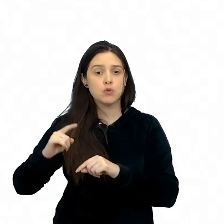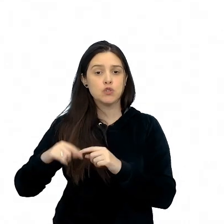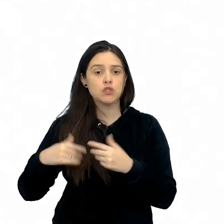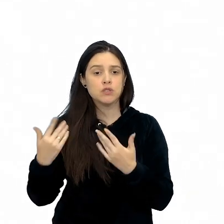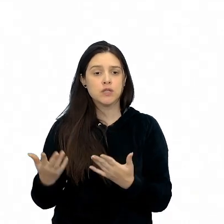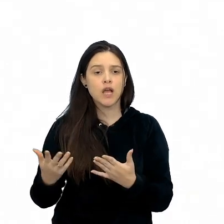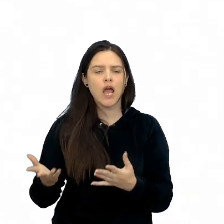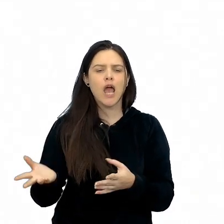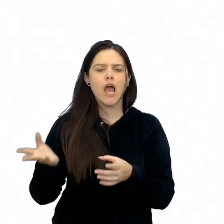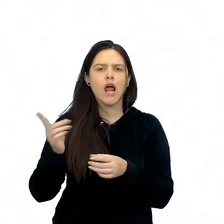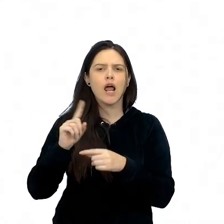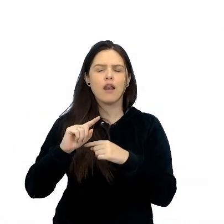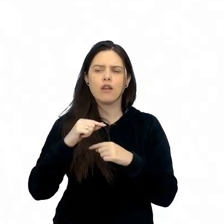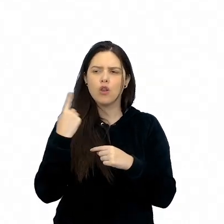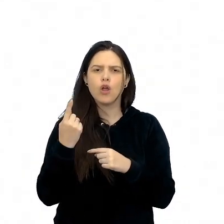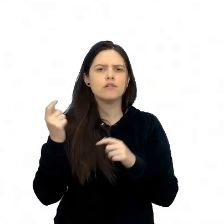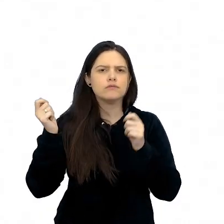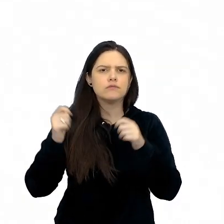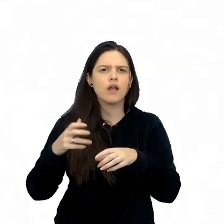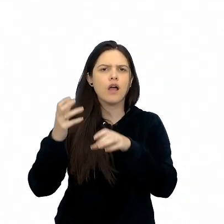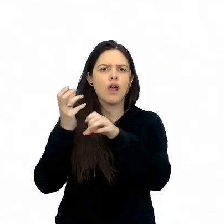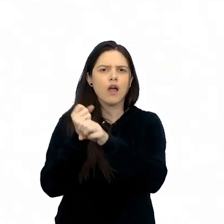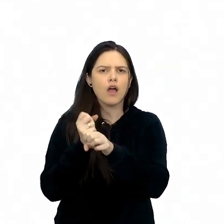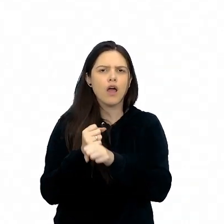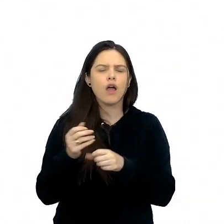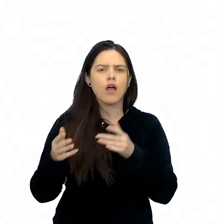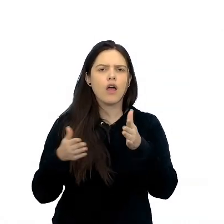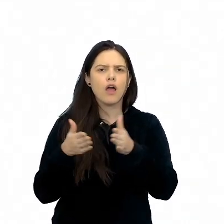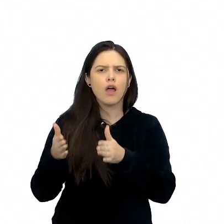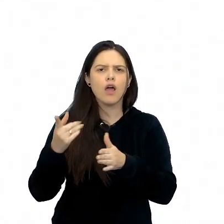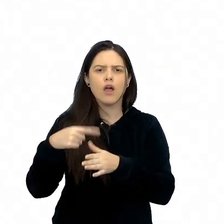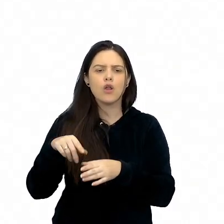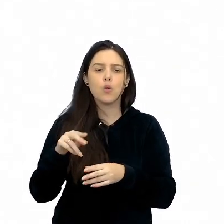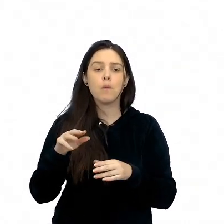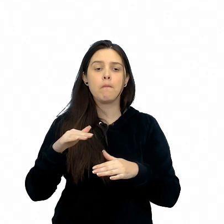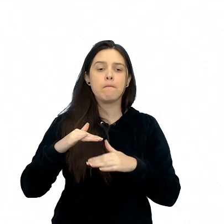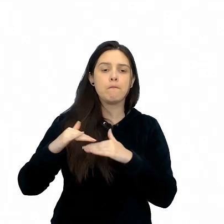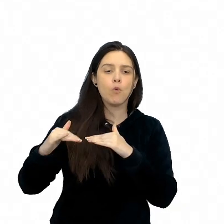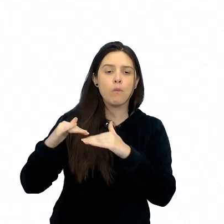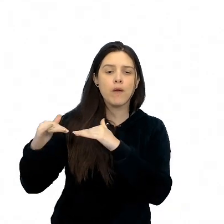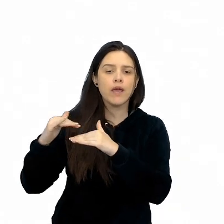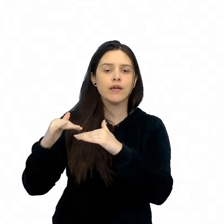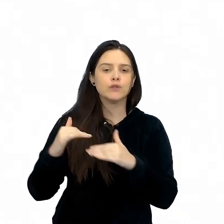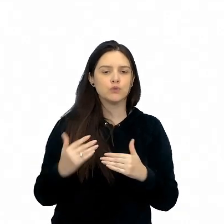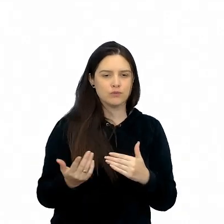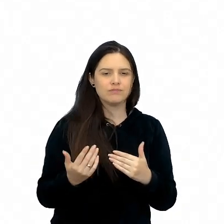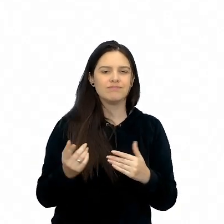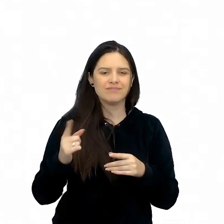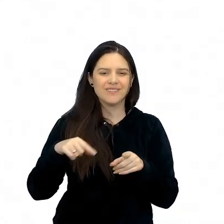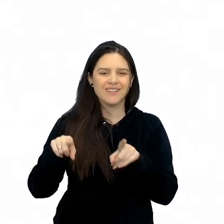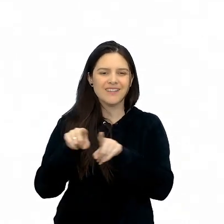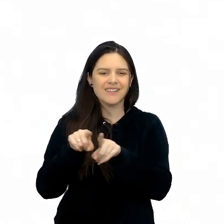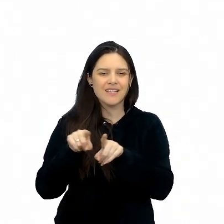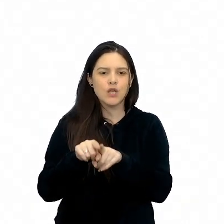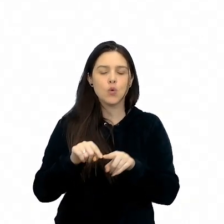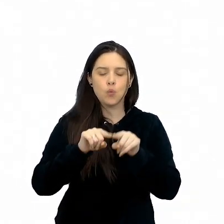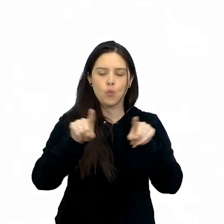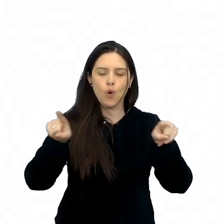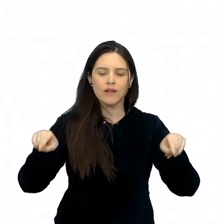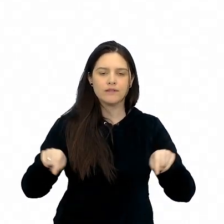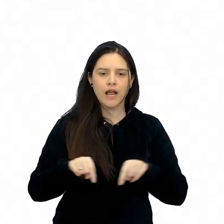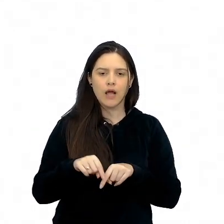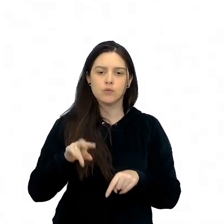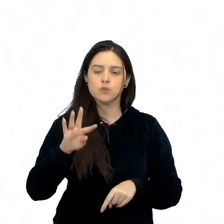calcula e estabelece relações com quem? Com os polígonos regulares, seriam os quadrados e os triângulos